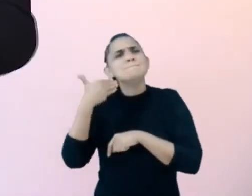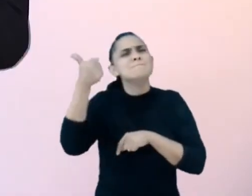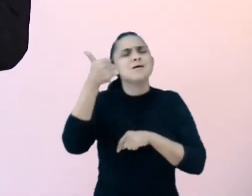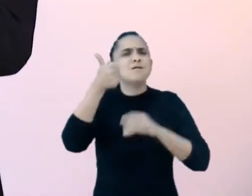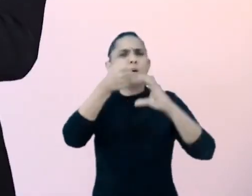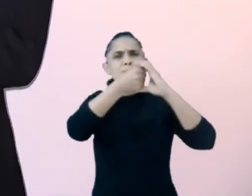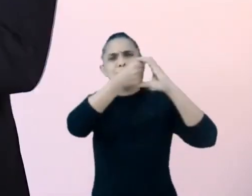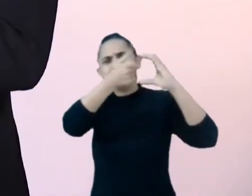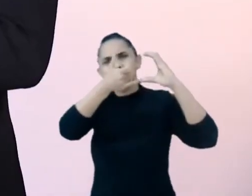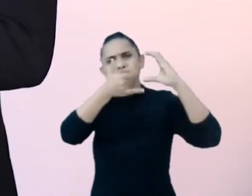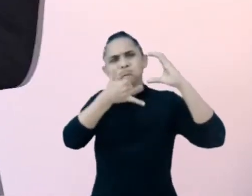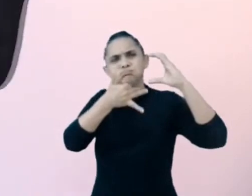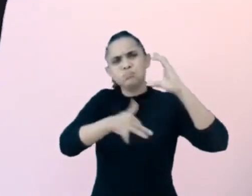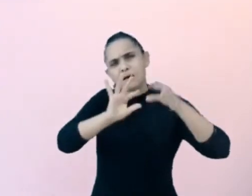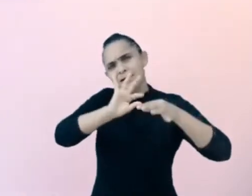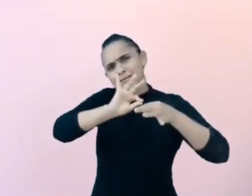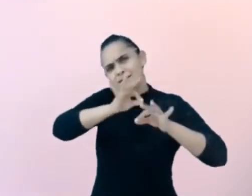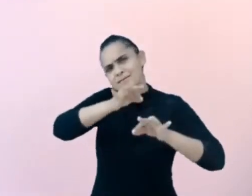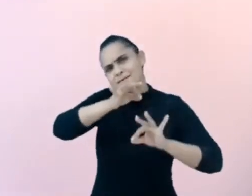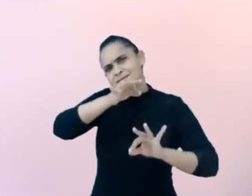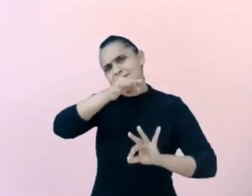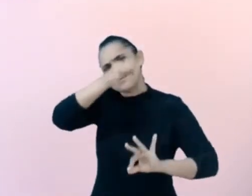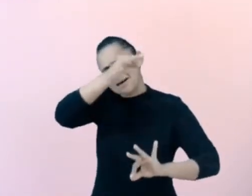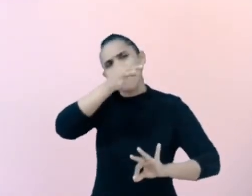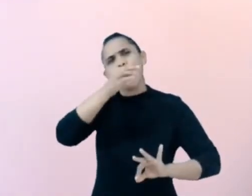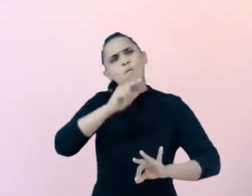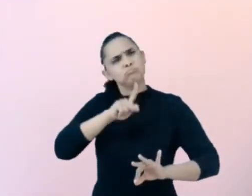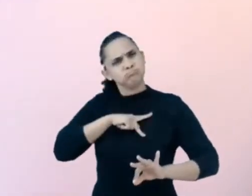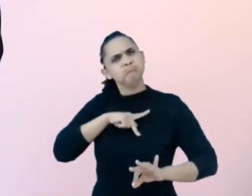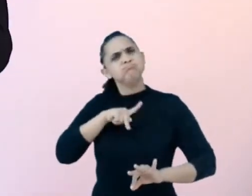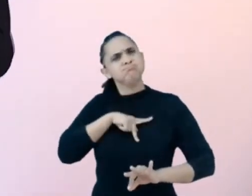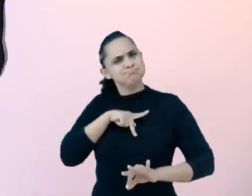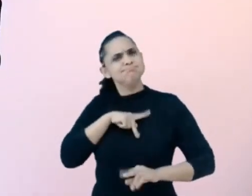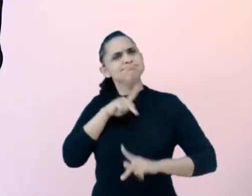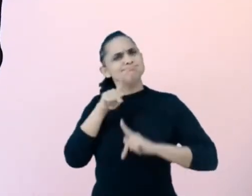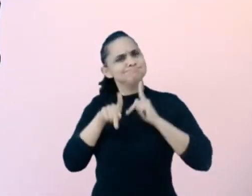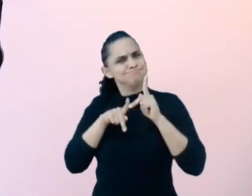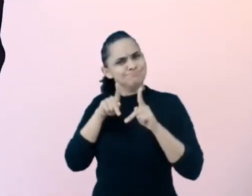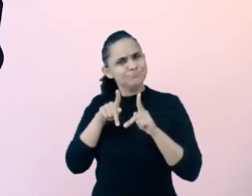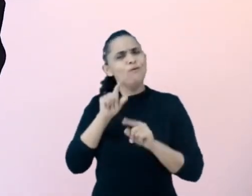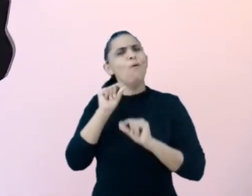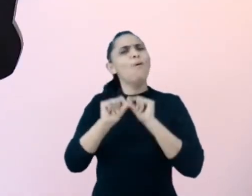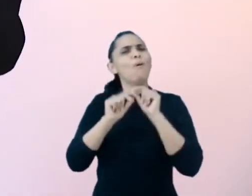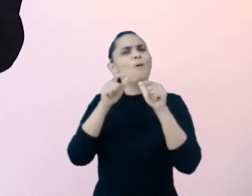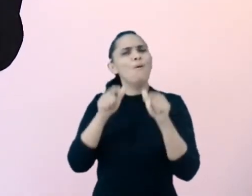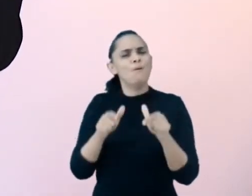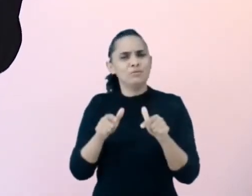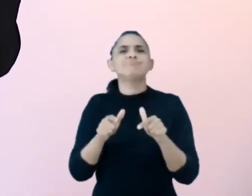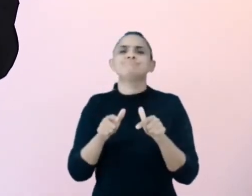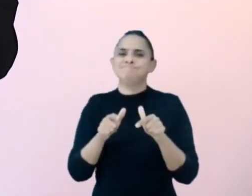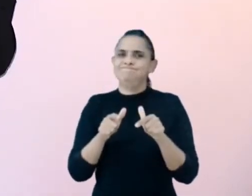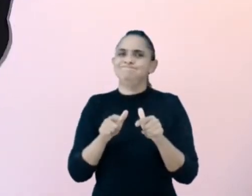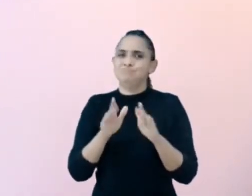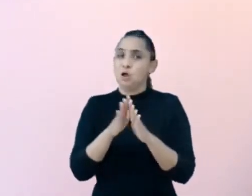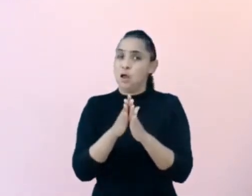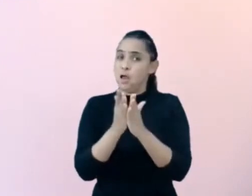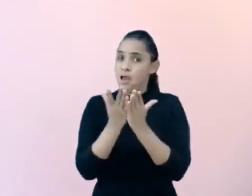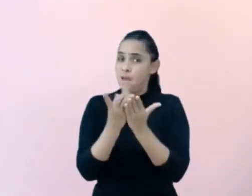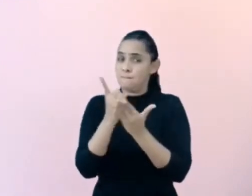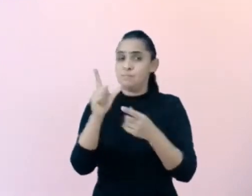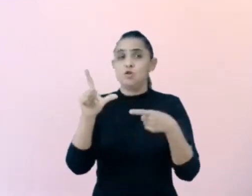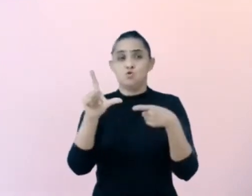obrigação enquanto povo de Deus, nós encontramos no livro de Lucas, capítulo 10, dos versículos 25